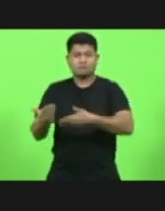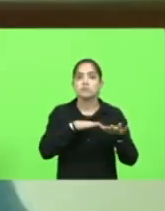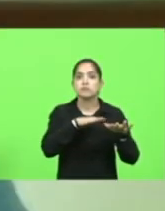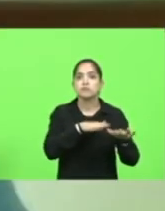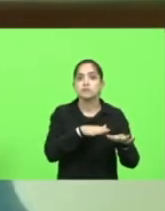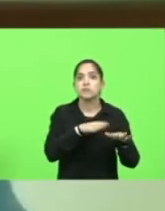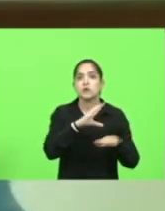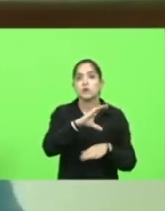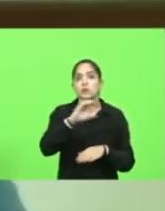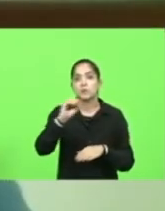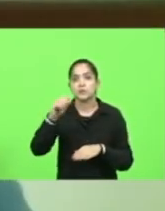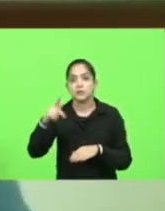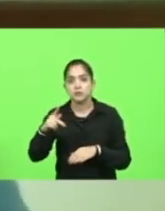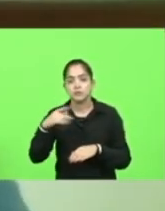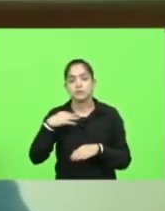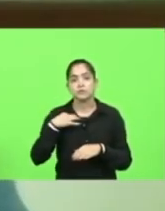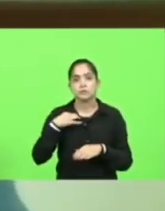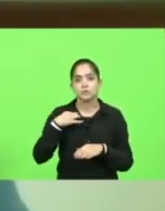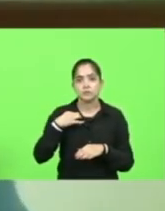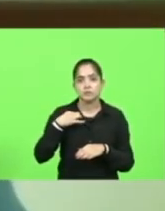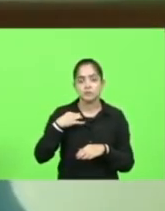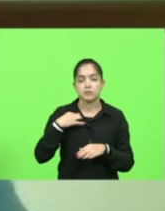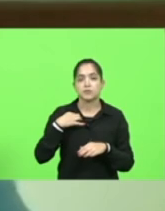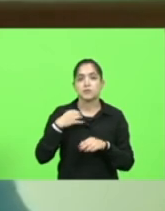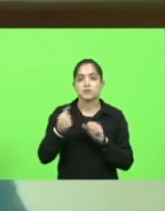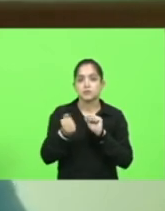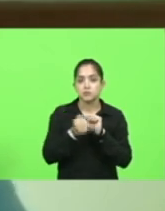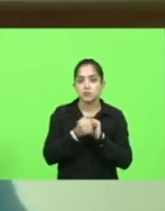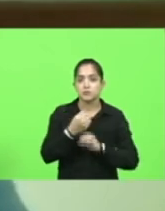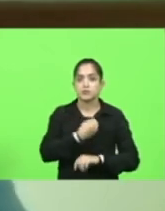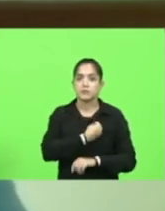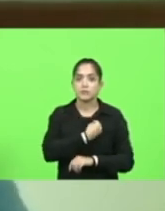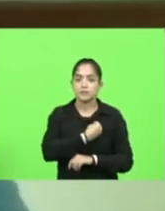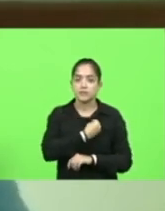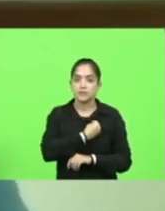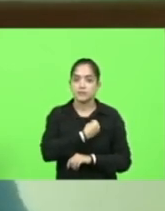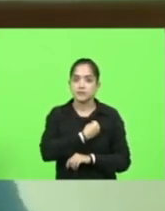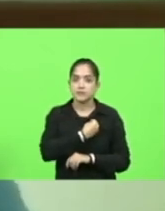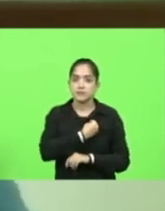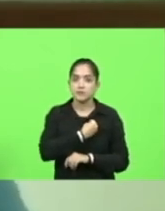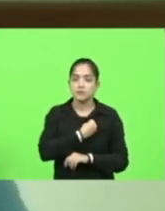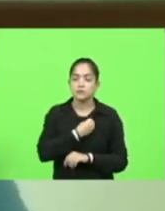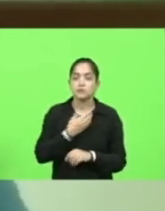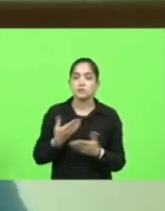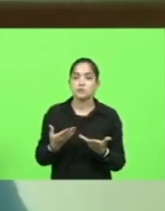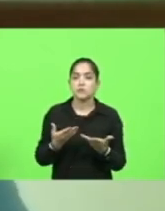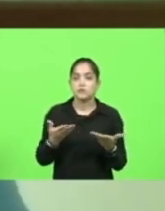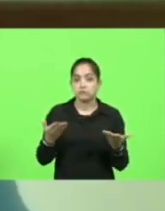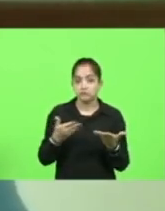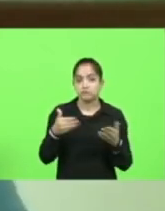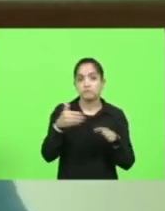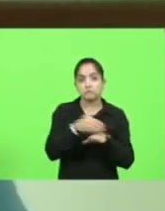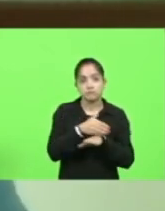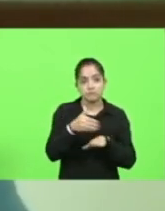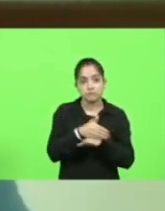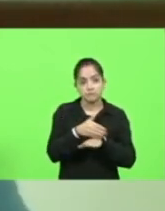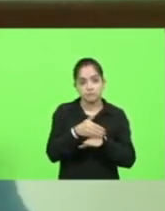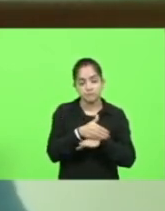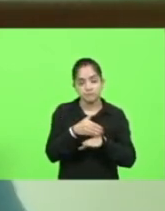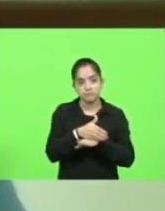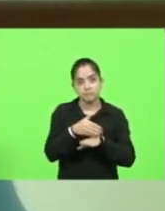agricultura o representante da Federação Brasileira de economia solidária reafirmou a importância do tema estar em evidência